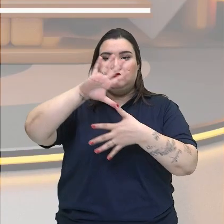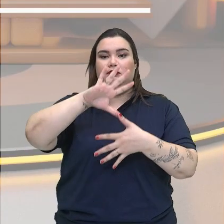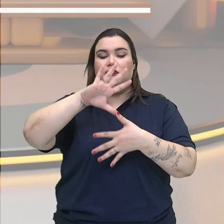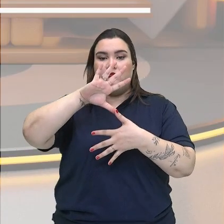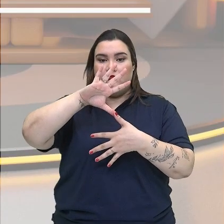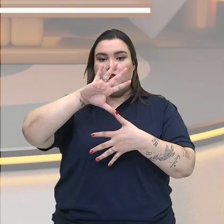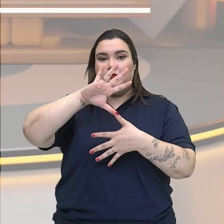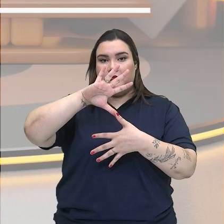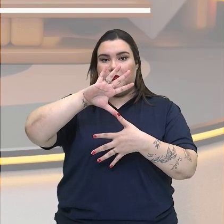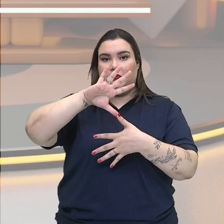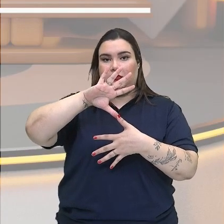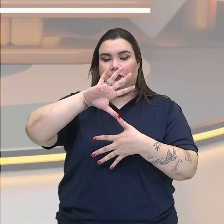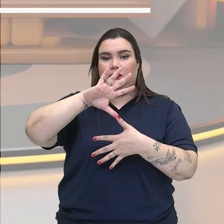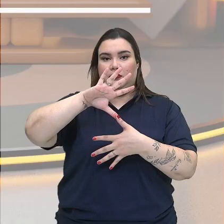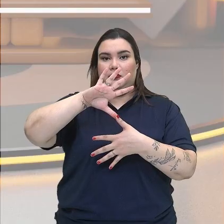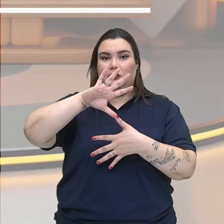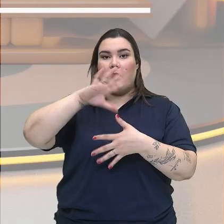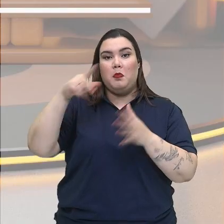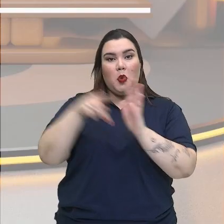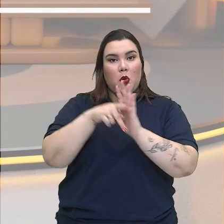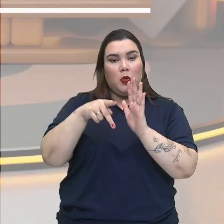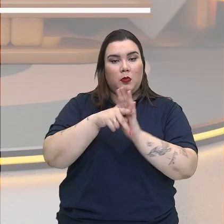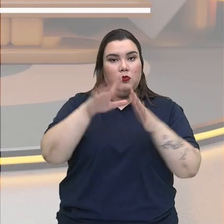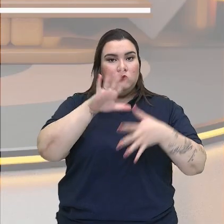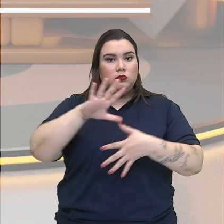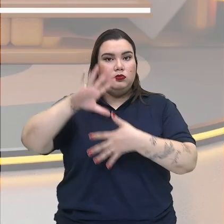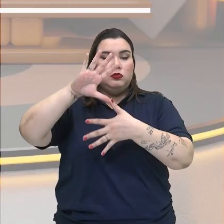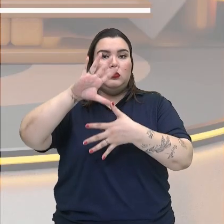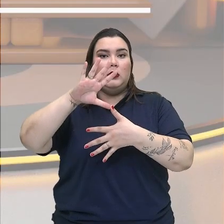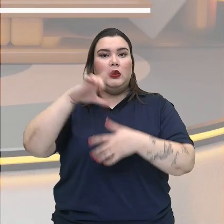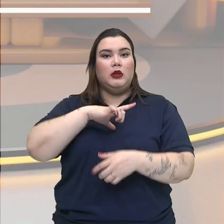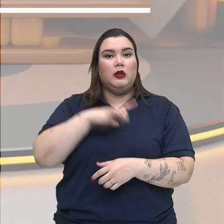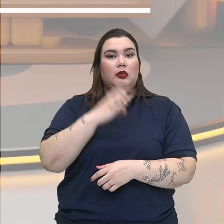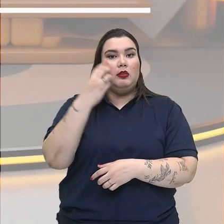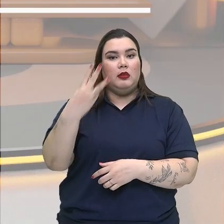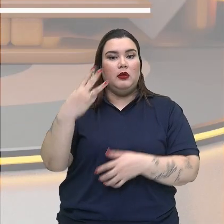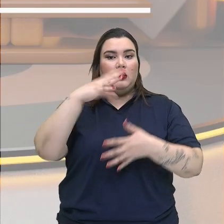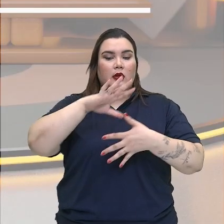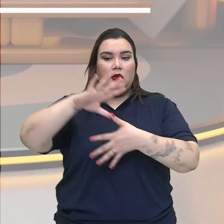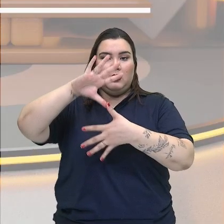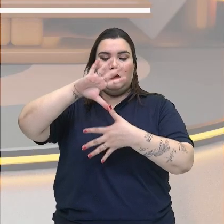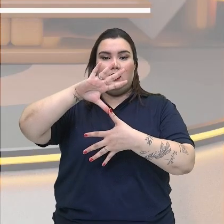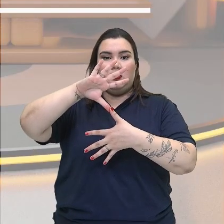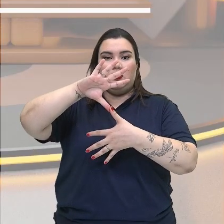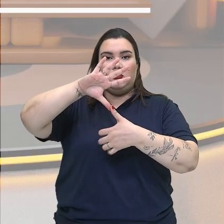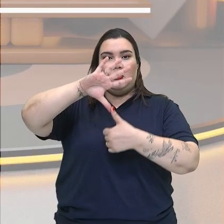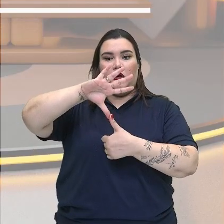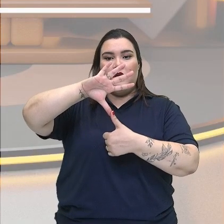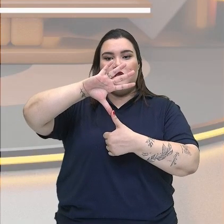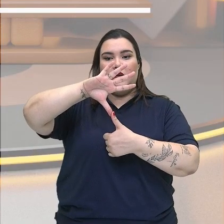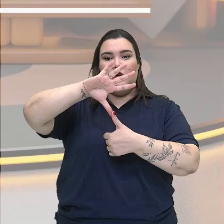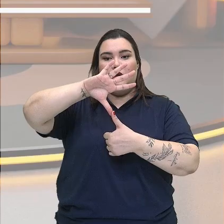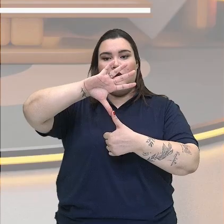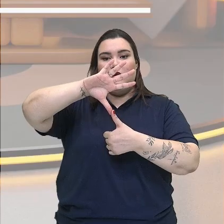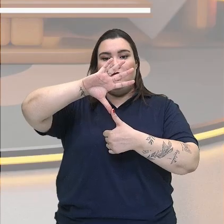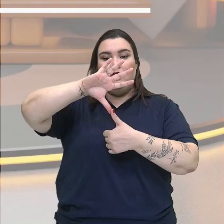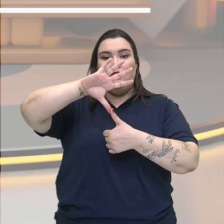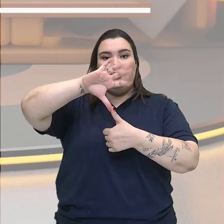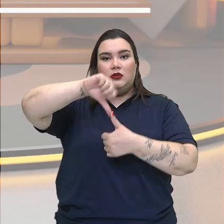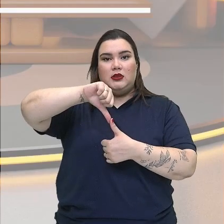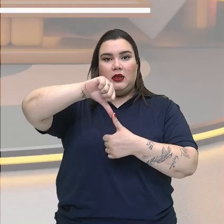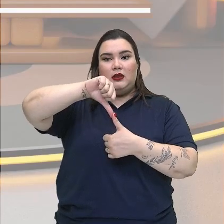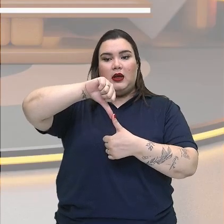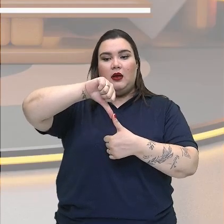continente americano, tá? Falando das chamadas três Américas. Ali em cima, América do Norte, aqui no meio,